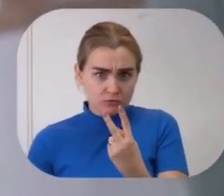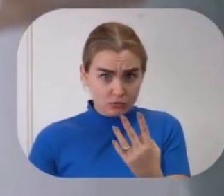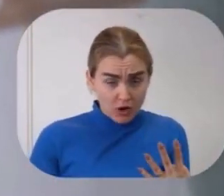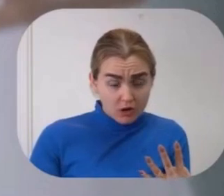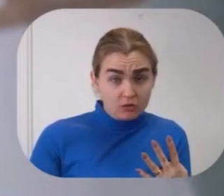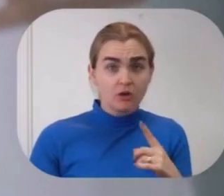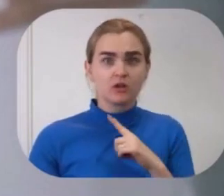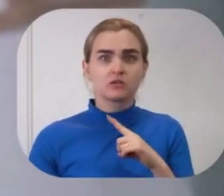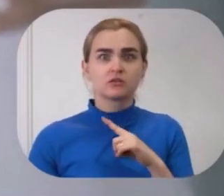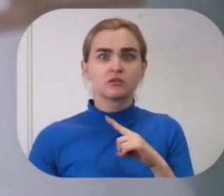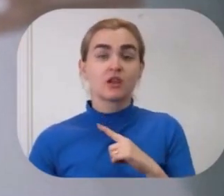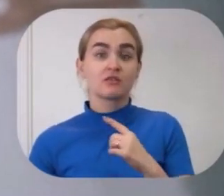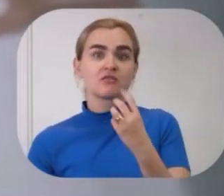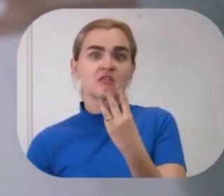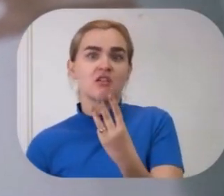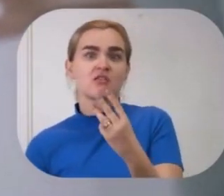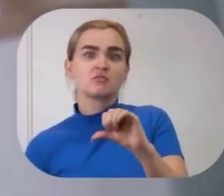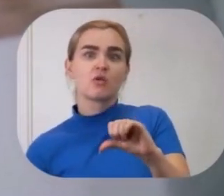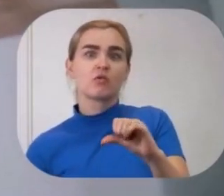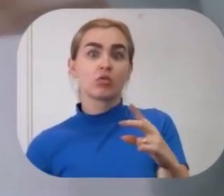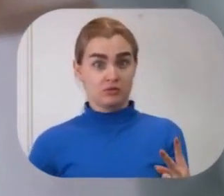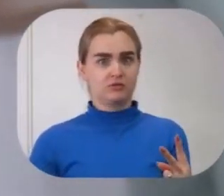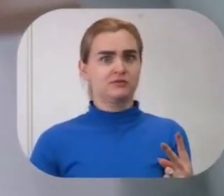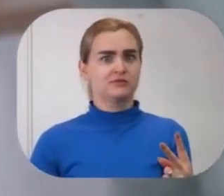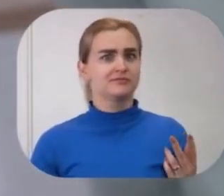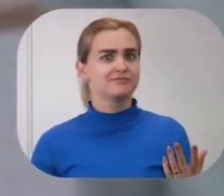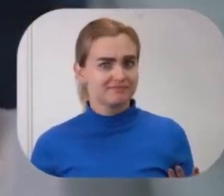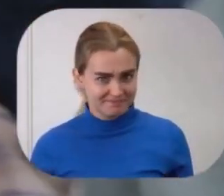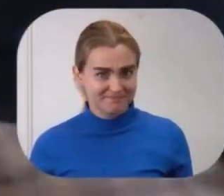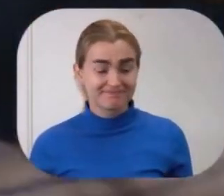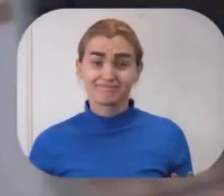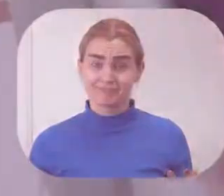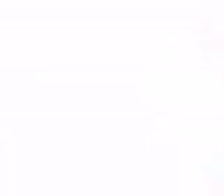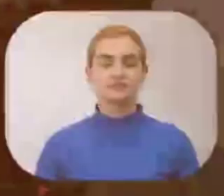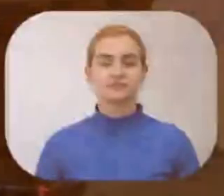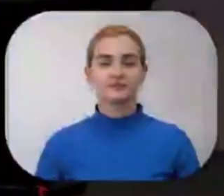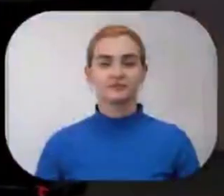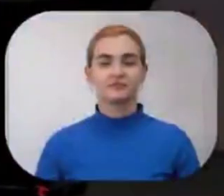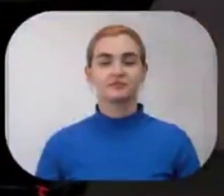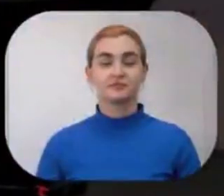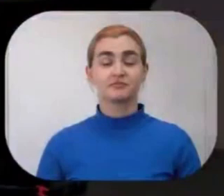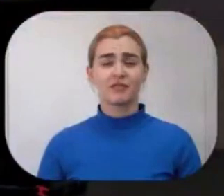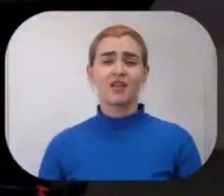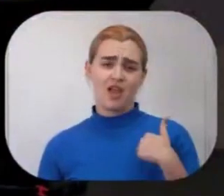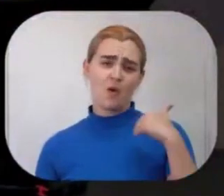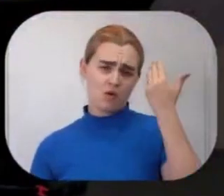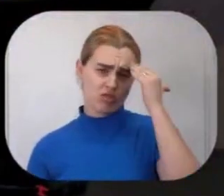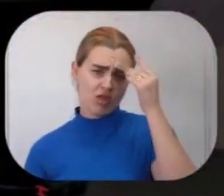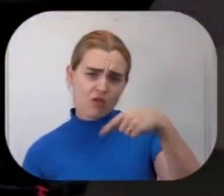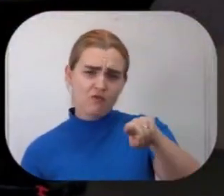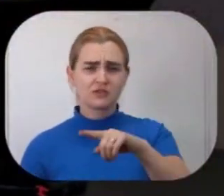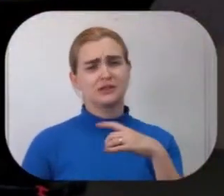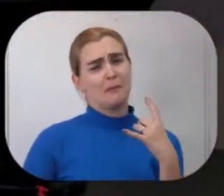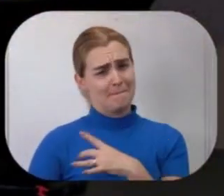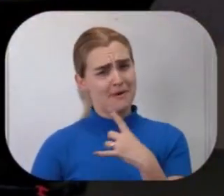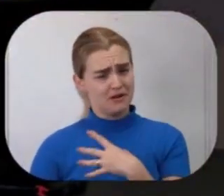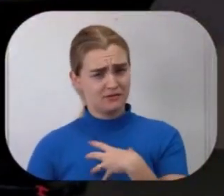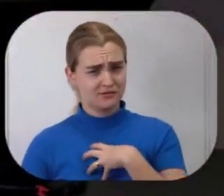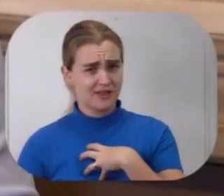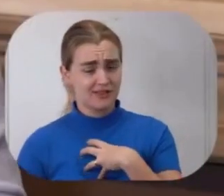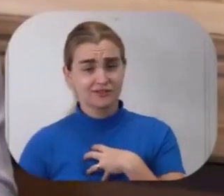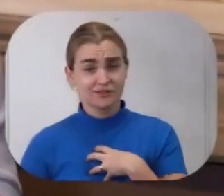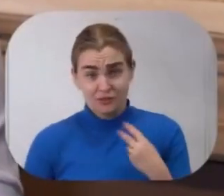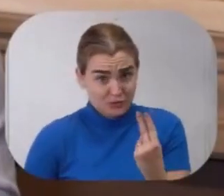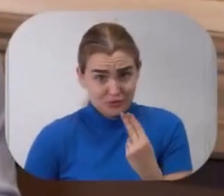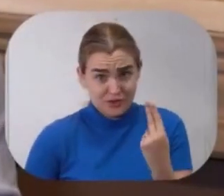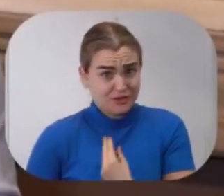de 2024, esse número saltou para 392. Eu entendo o medo que vocês estão sentindo. Não